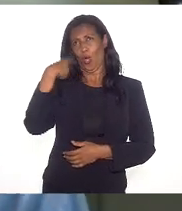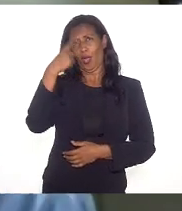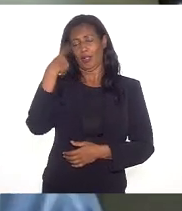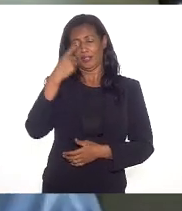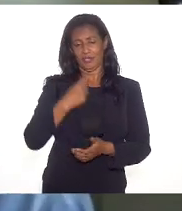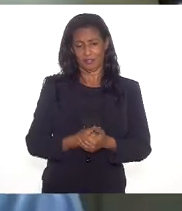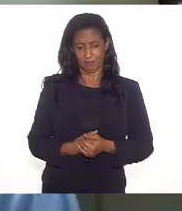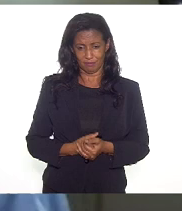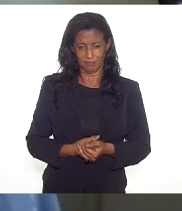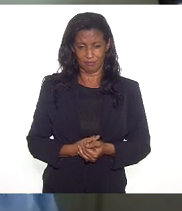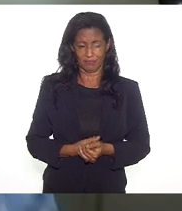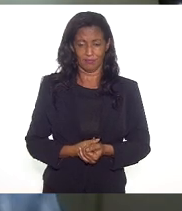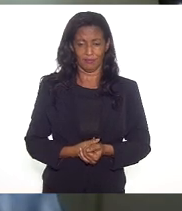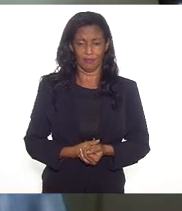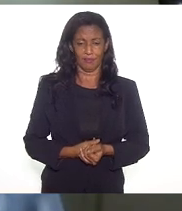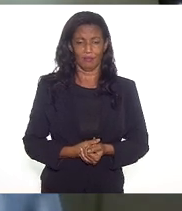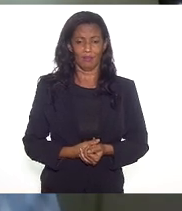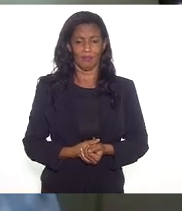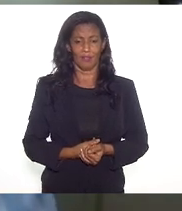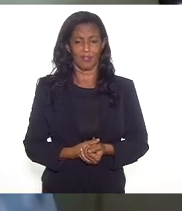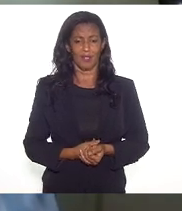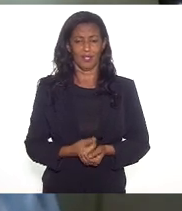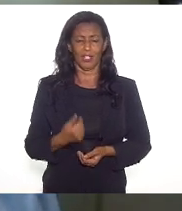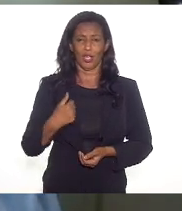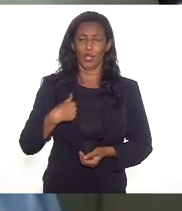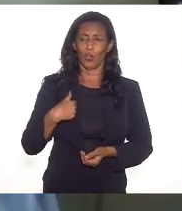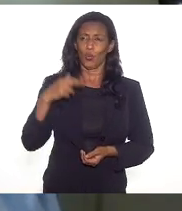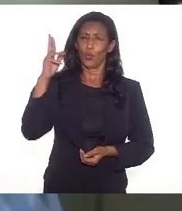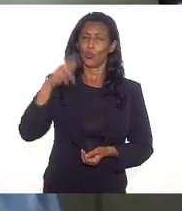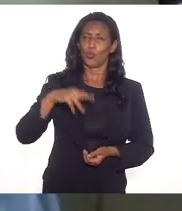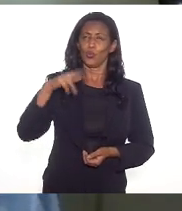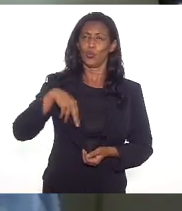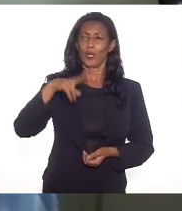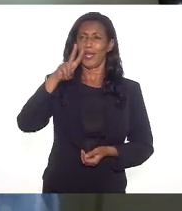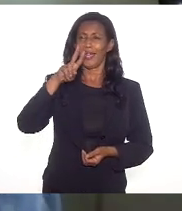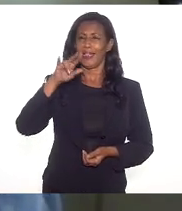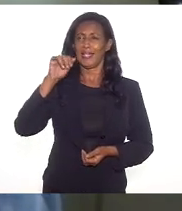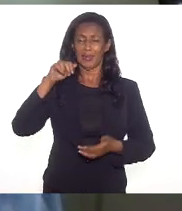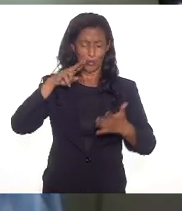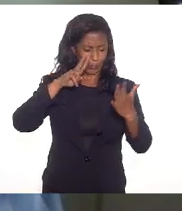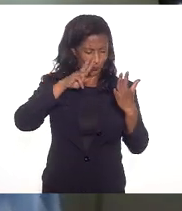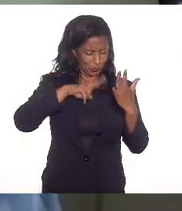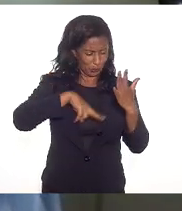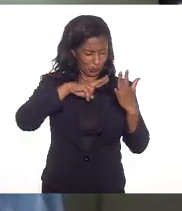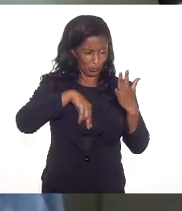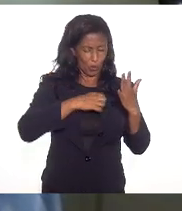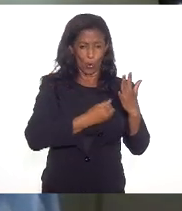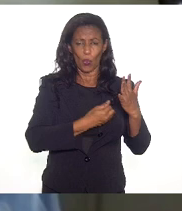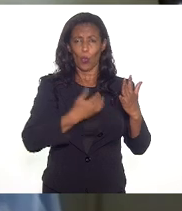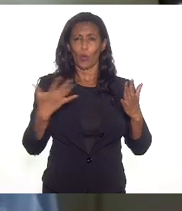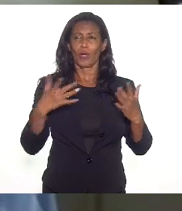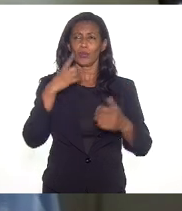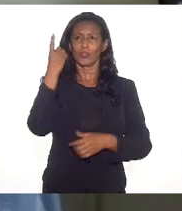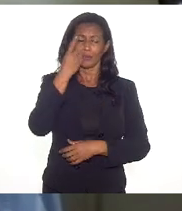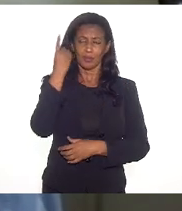lido também, eu jamais vi uma quantidade tão grande de deputados que